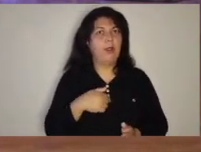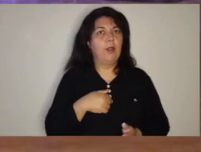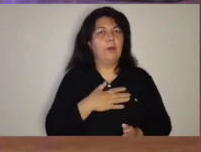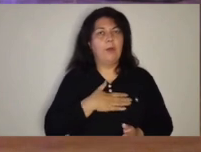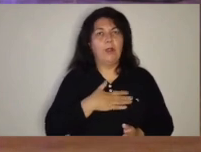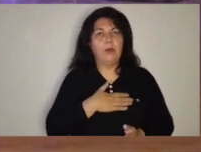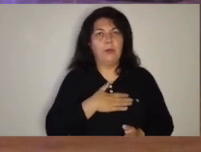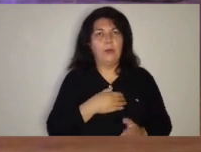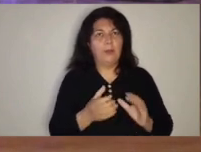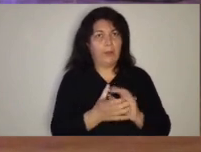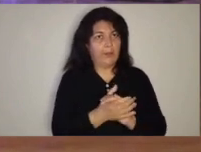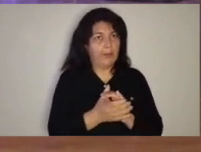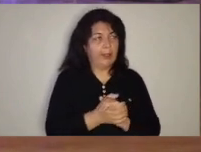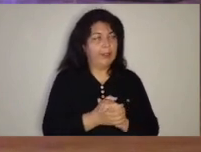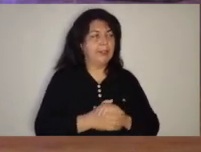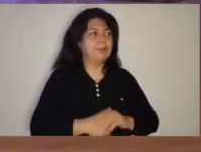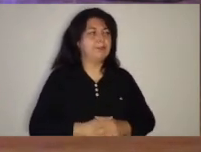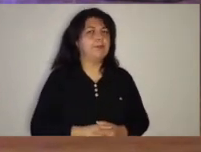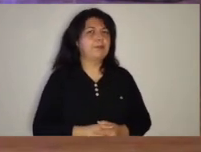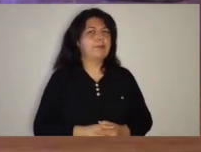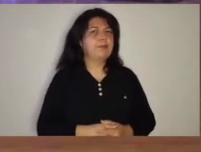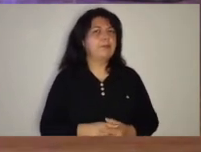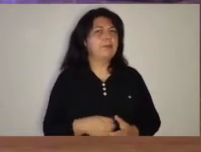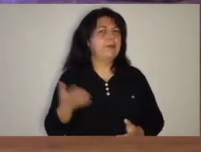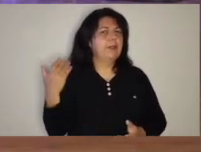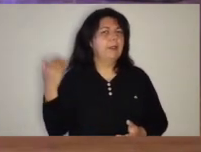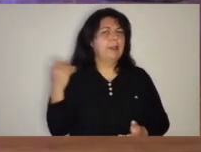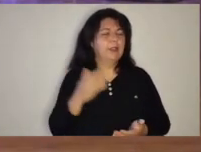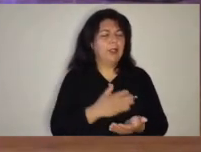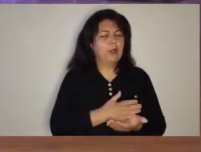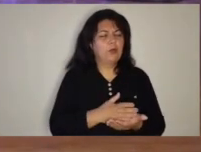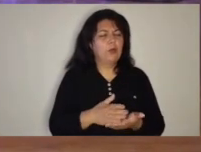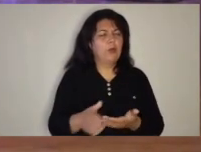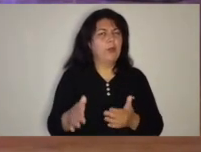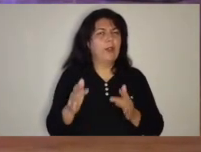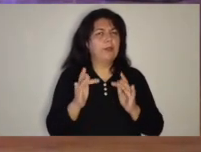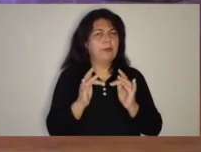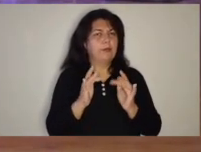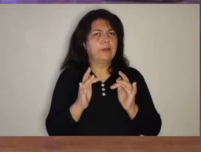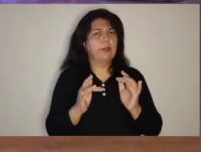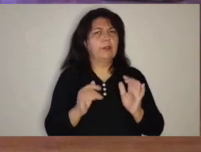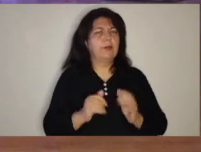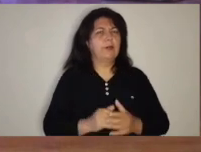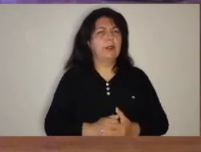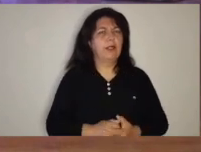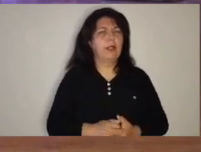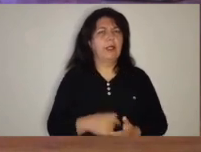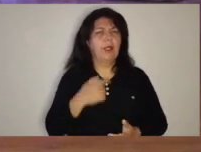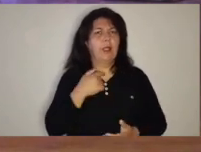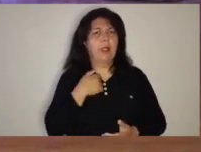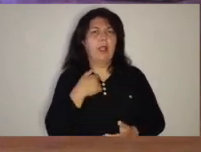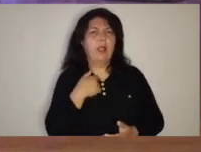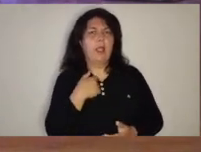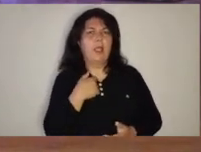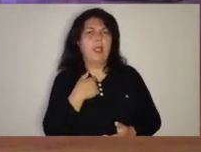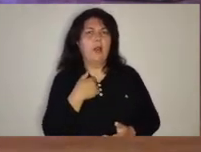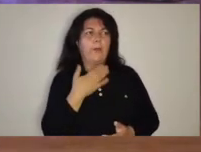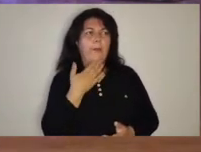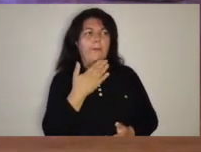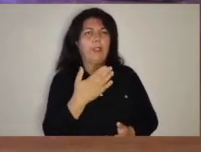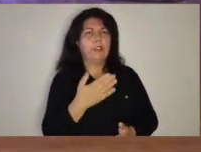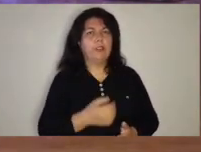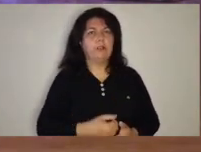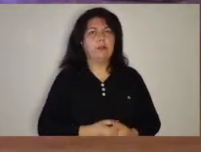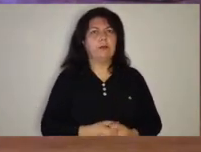aqui? Irmãos, eu orei pelo Chico. Quando eu comecei a namorar com o Chico, irmãos, em primeiro lugar, eu pedi o